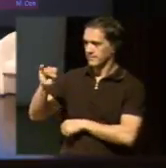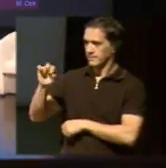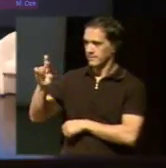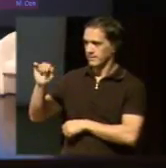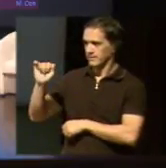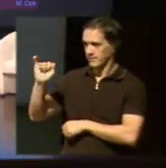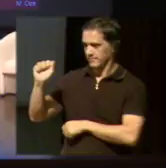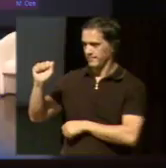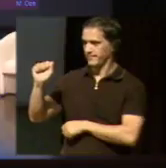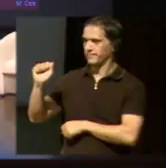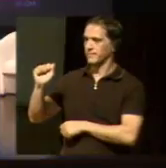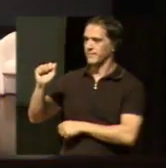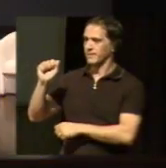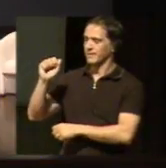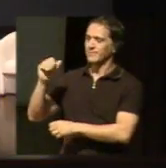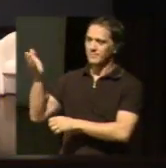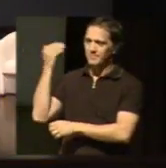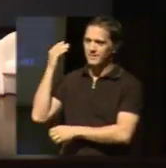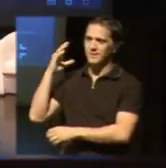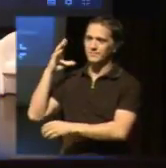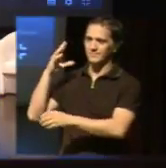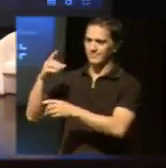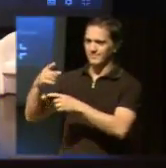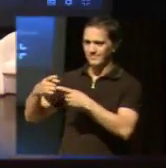Teve que fugir na Segunda Guerra.